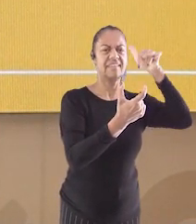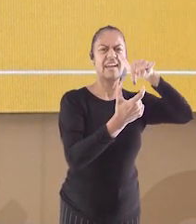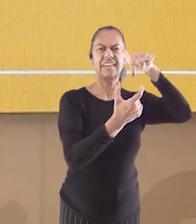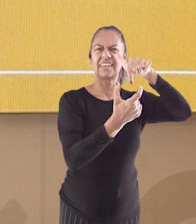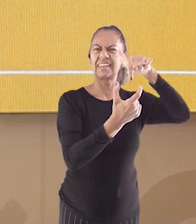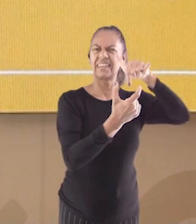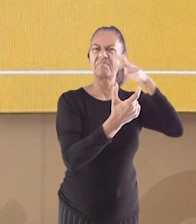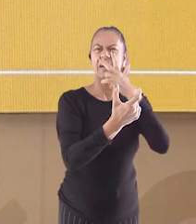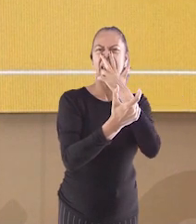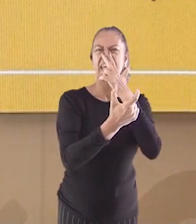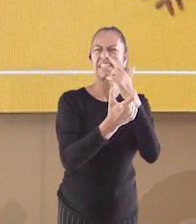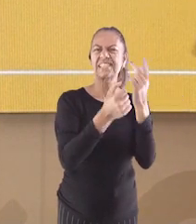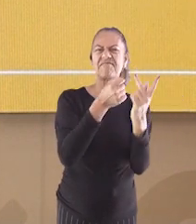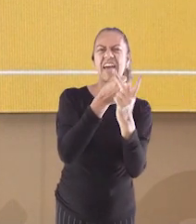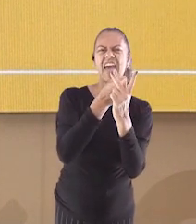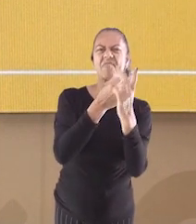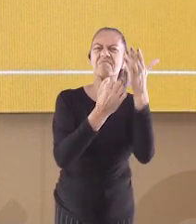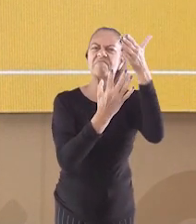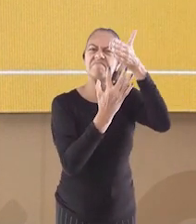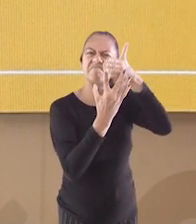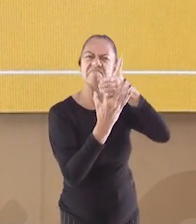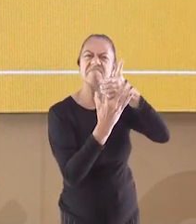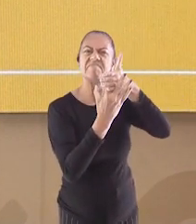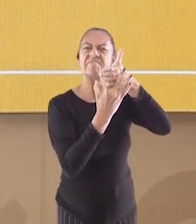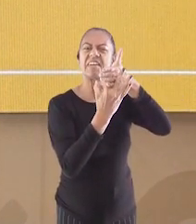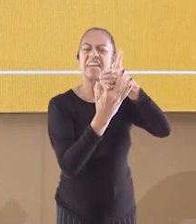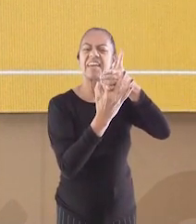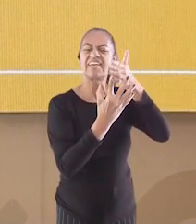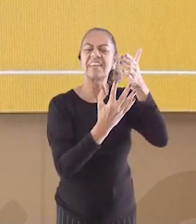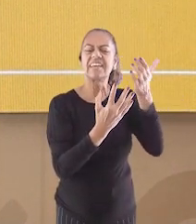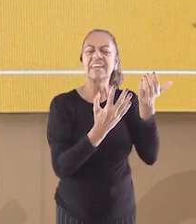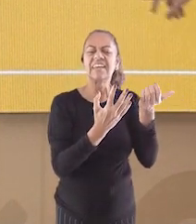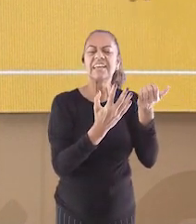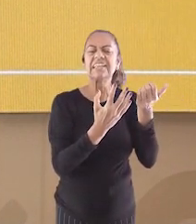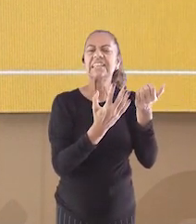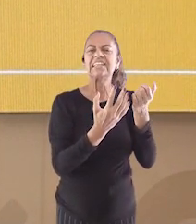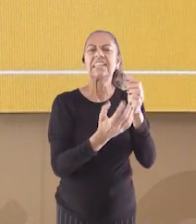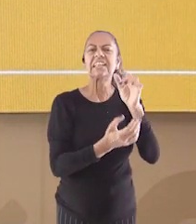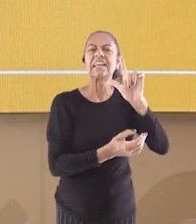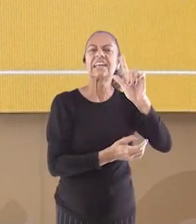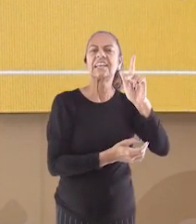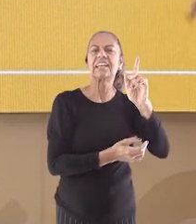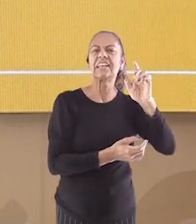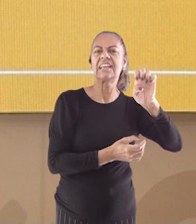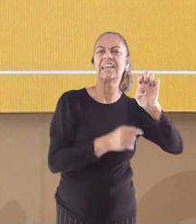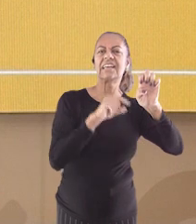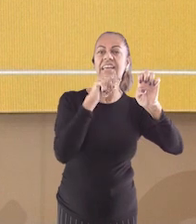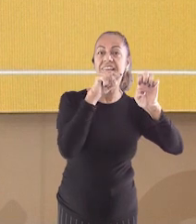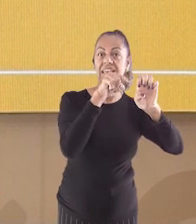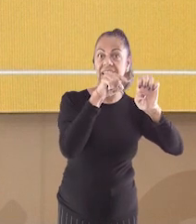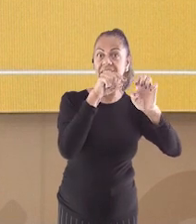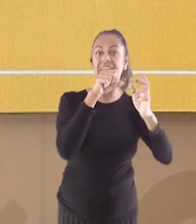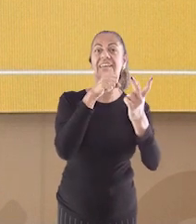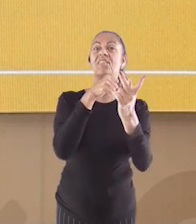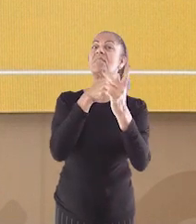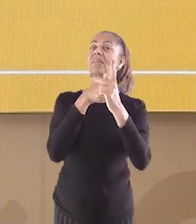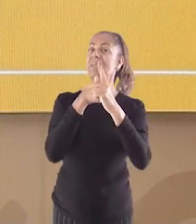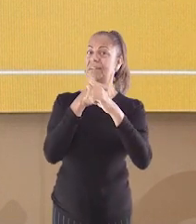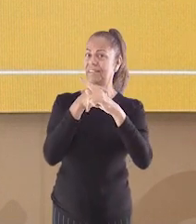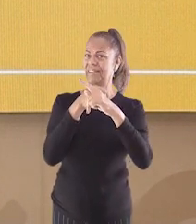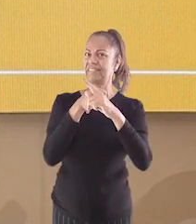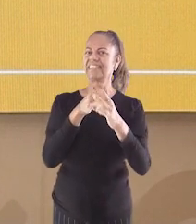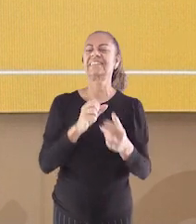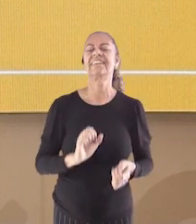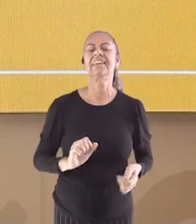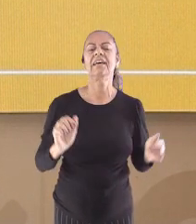pronome lhe, olhem só, ele está partindo o verbo darei, ó, darei, no meio. Ele